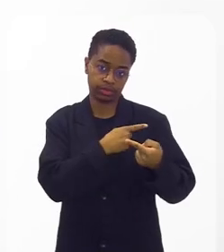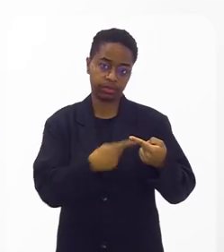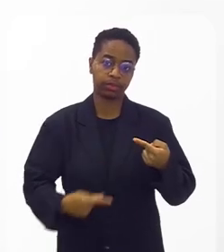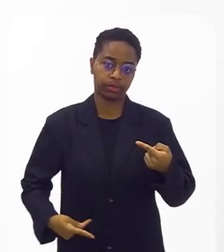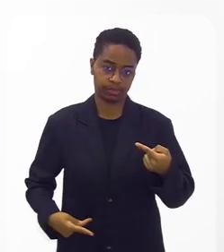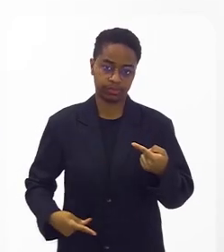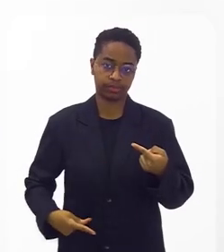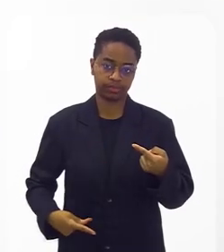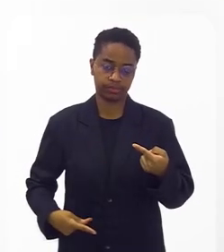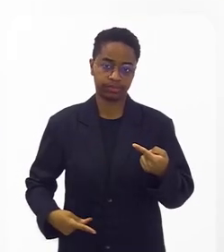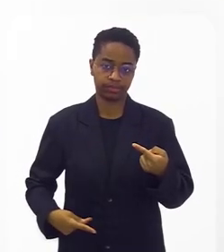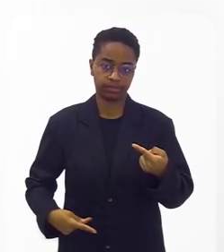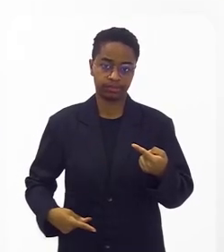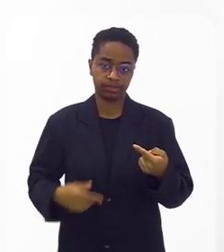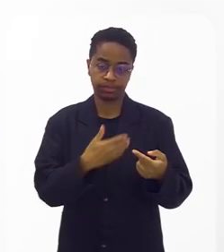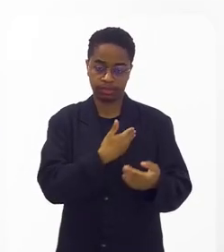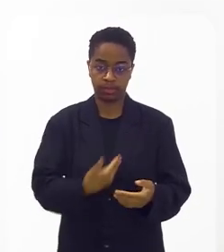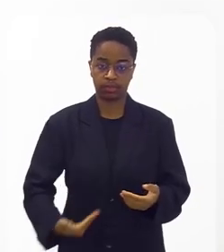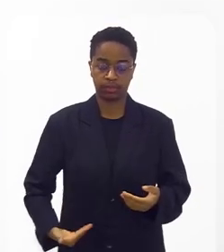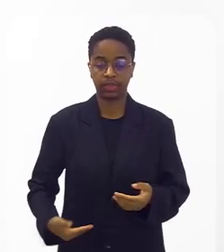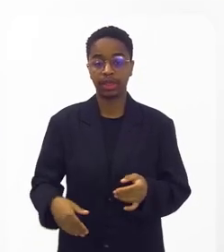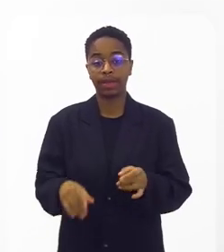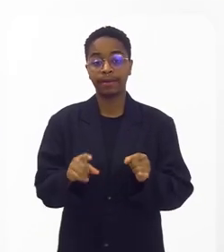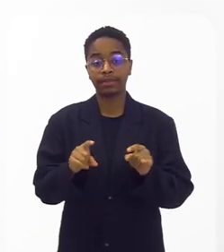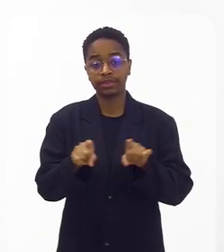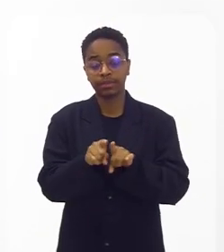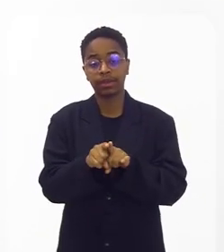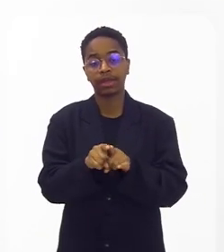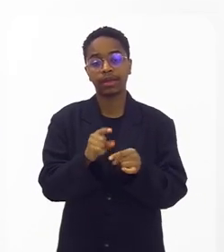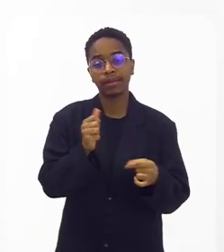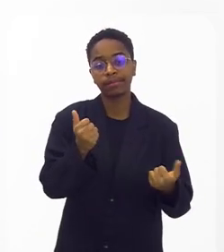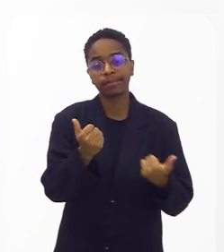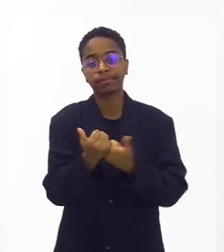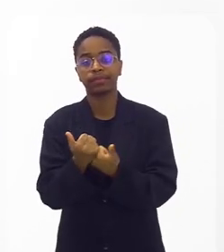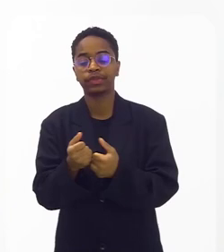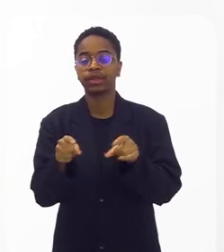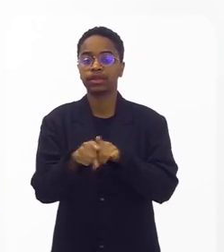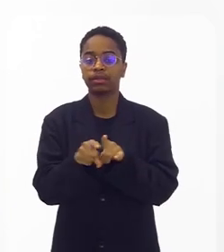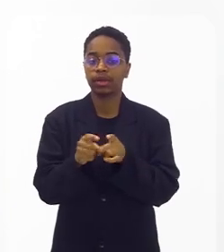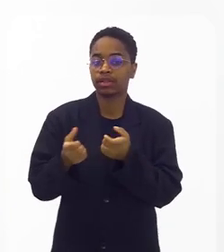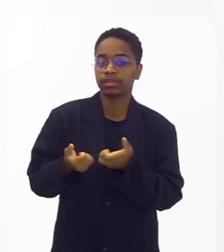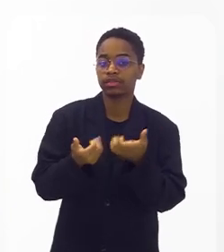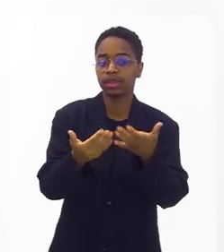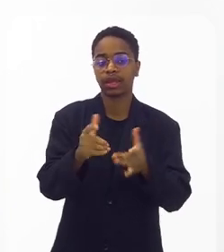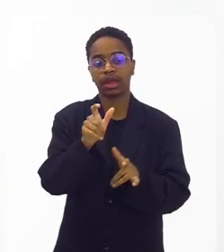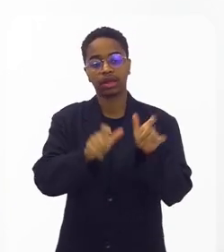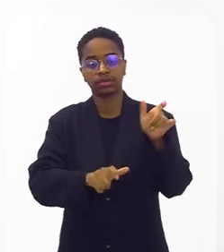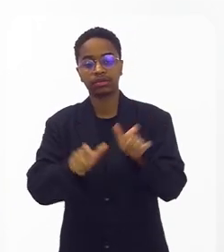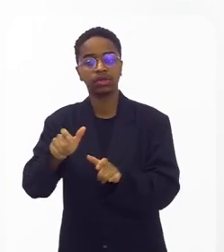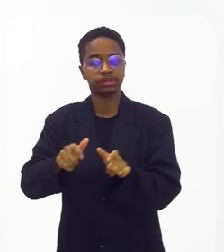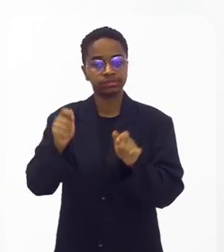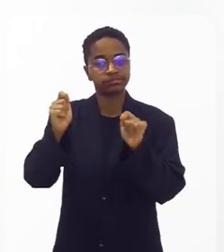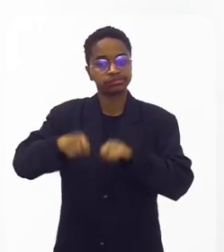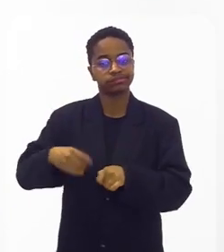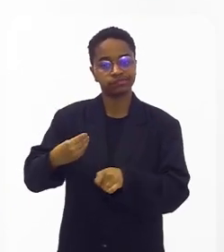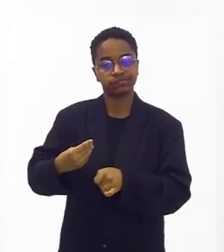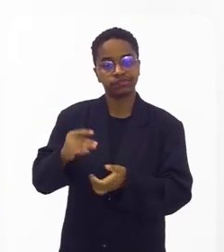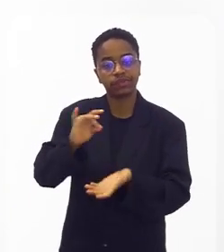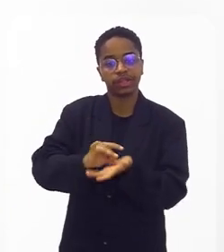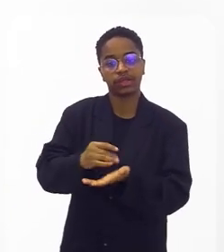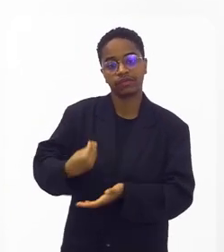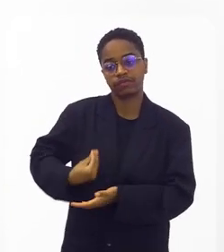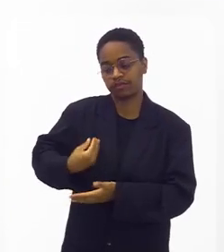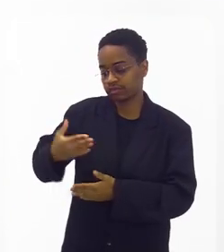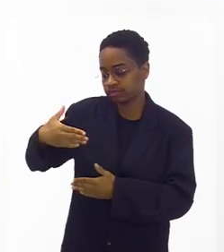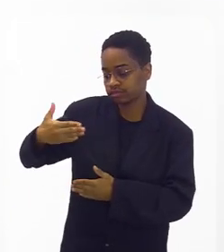políticas públicas que venham até mesmo amparar e dar para a pessoa uma longevidade para